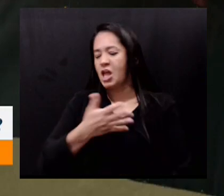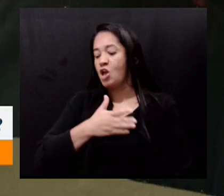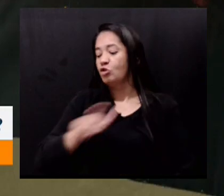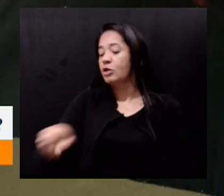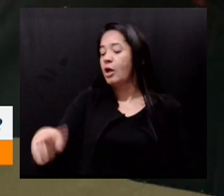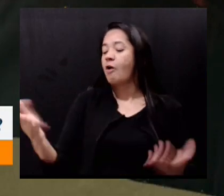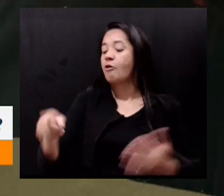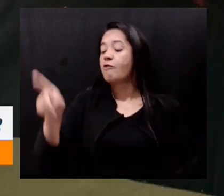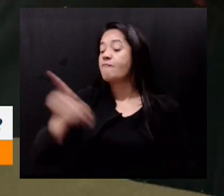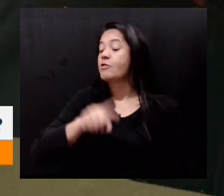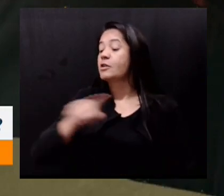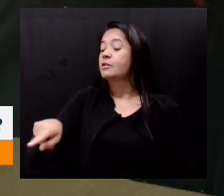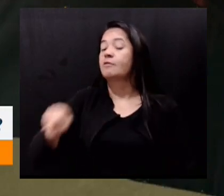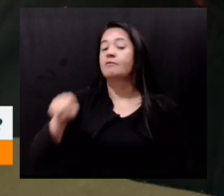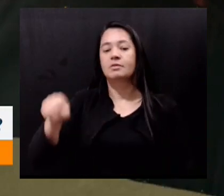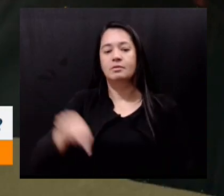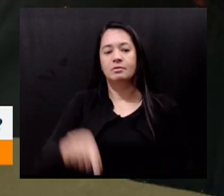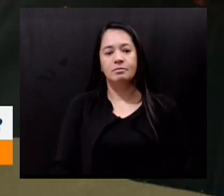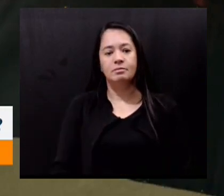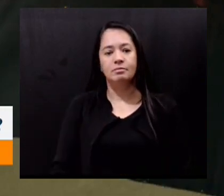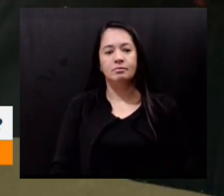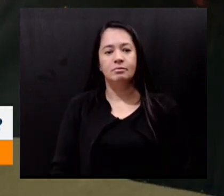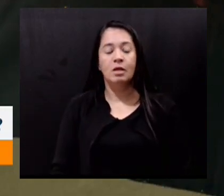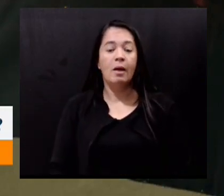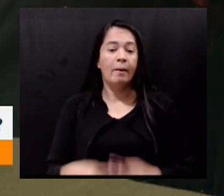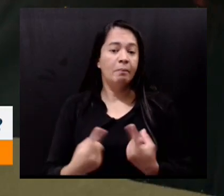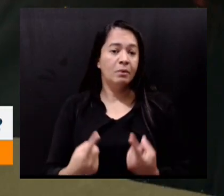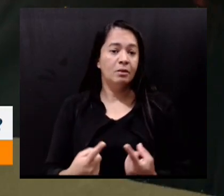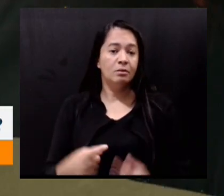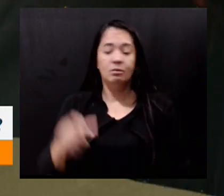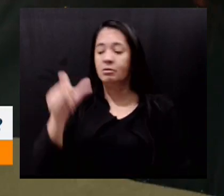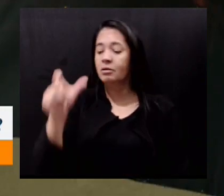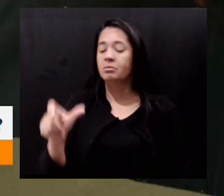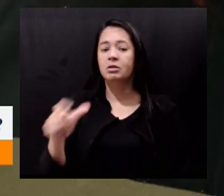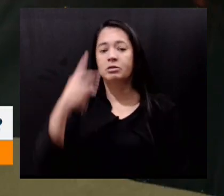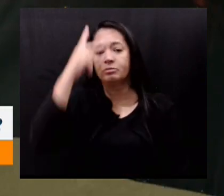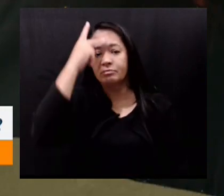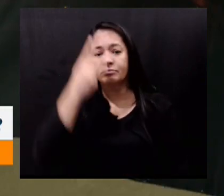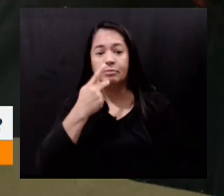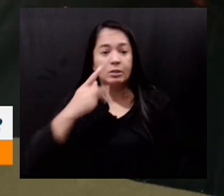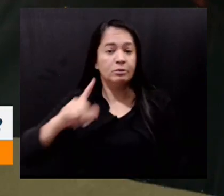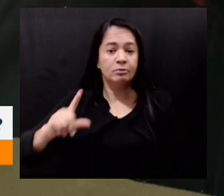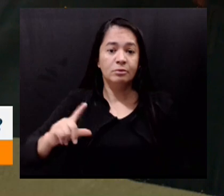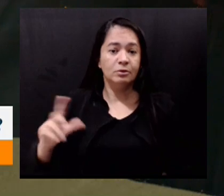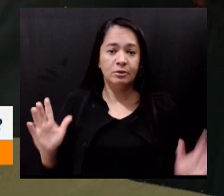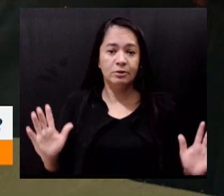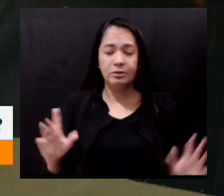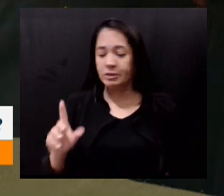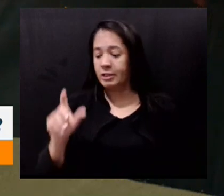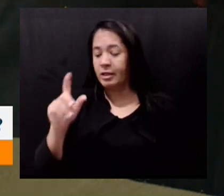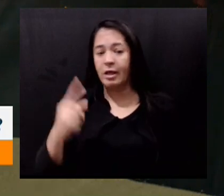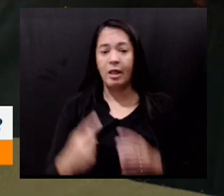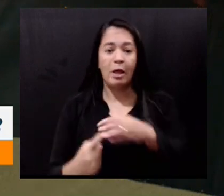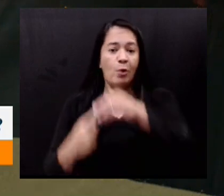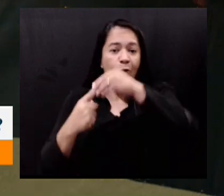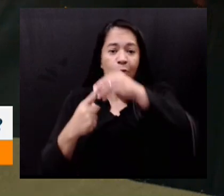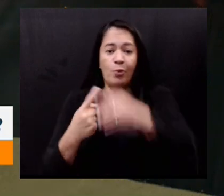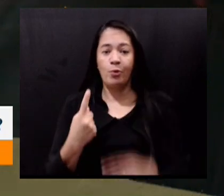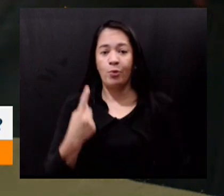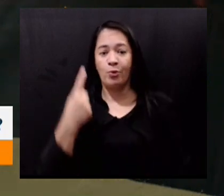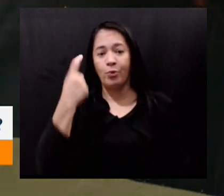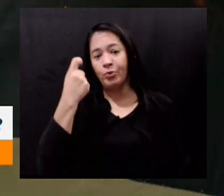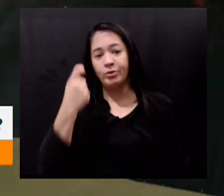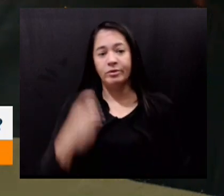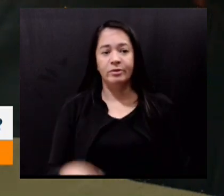cancelar". Só que a pessoa ela tem uma personalidade, né, ela é Tem, única e uhum. ela tem, vamos colocar, eu não gosto muito de falar, mas